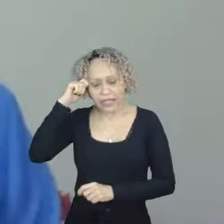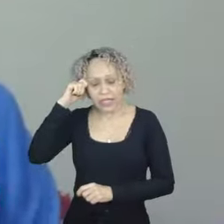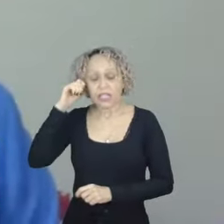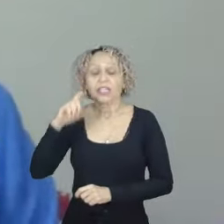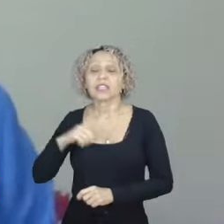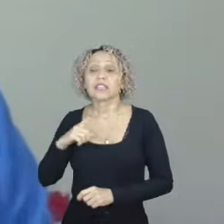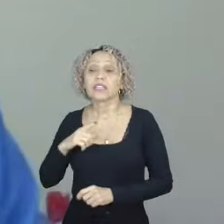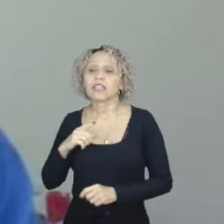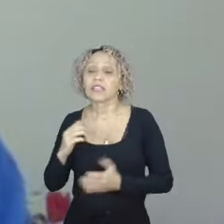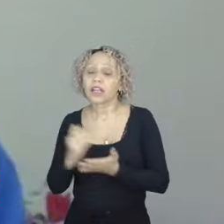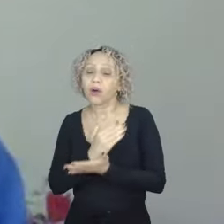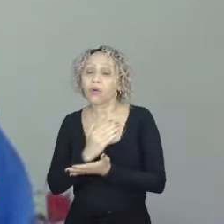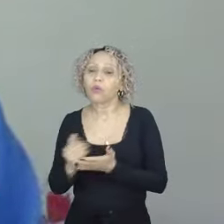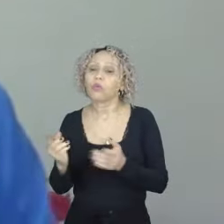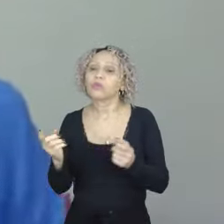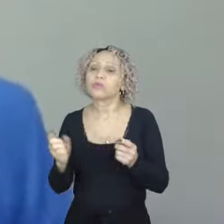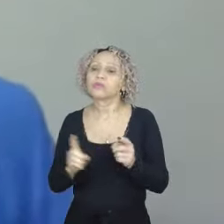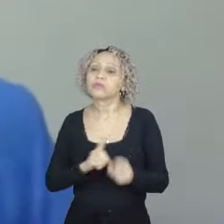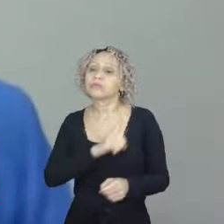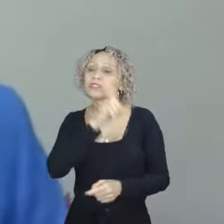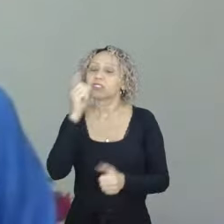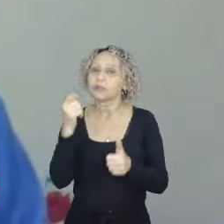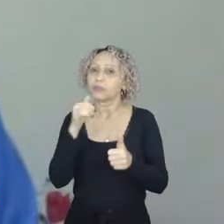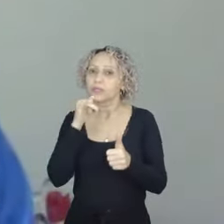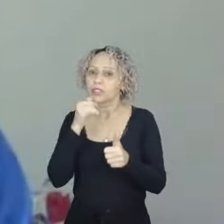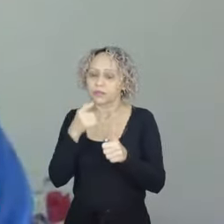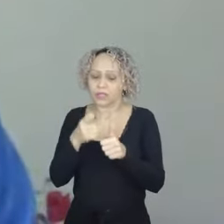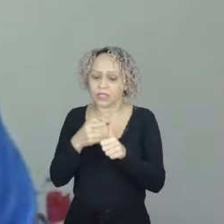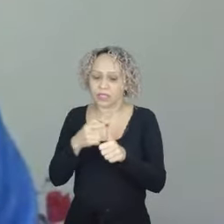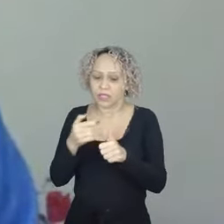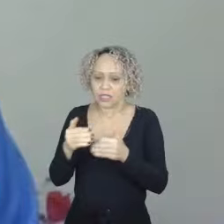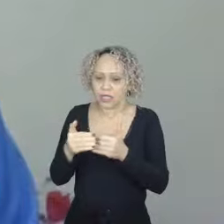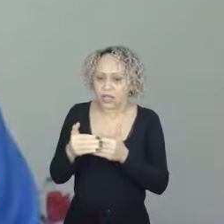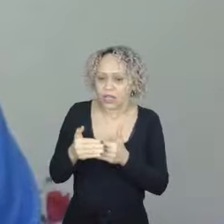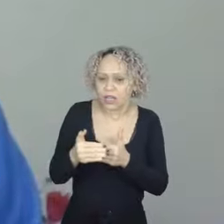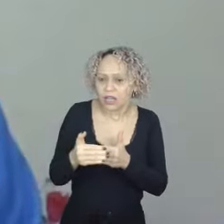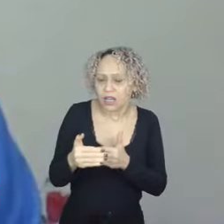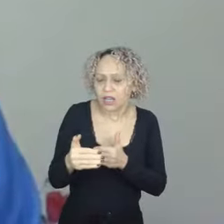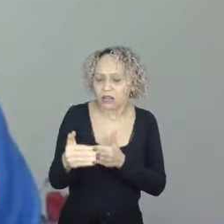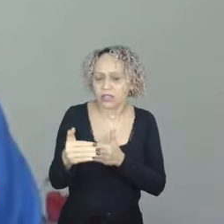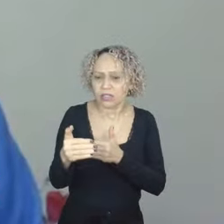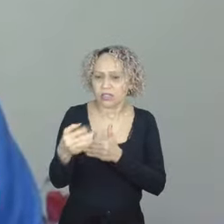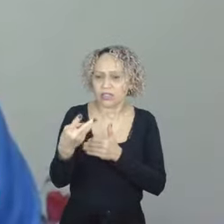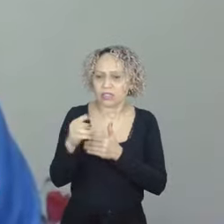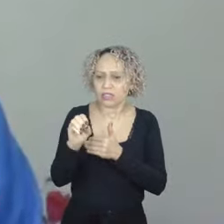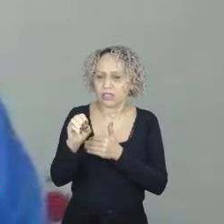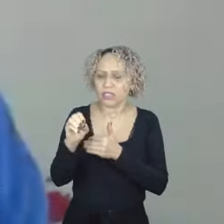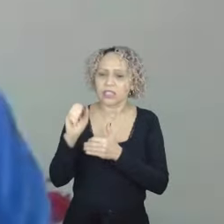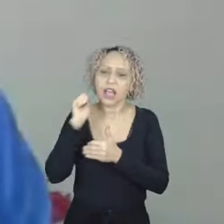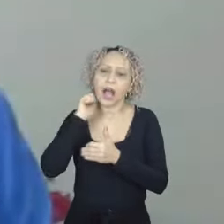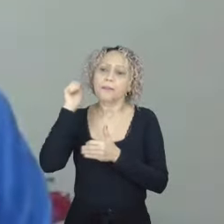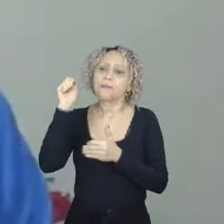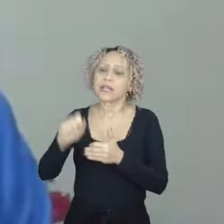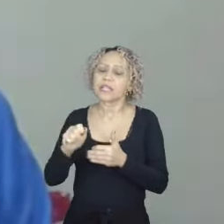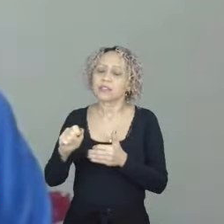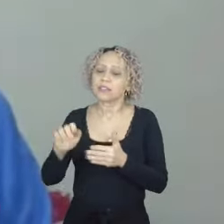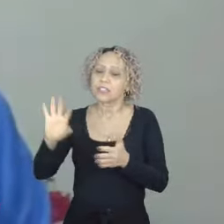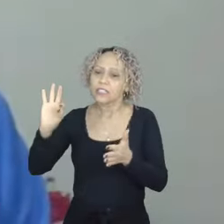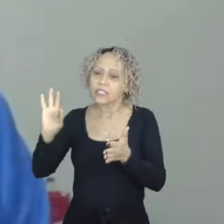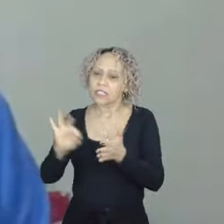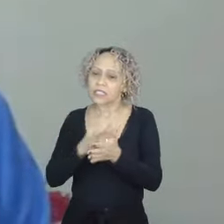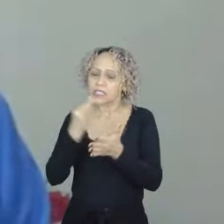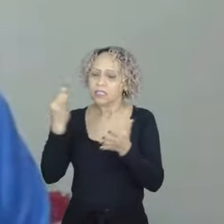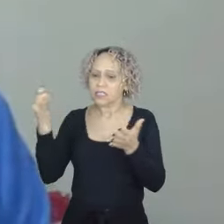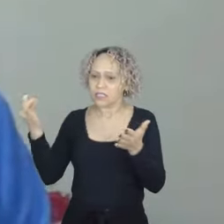importantes. A primeira delas é que a gente quer, até o dia 30 agora de abril, finalizar as inscrições das pré-candidaturas